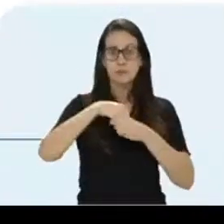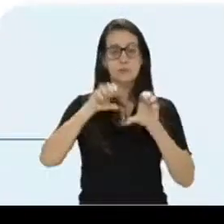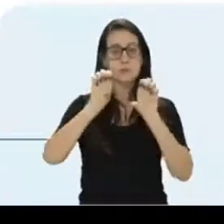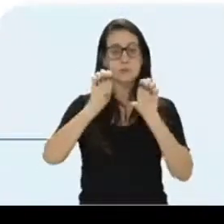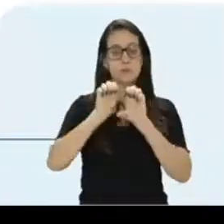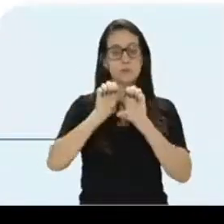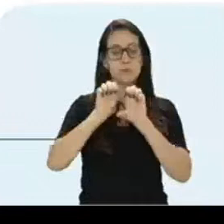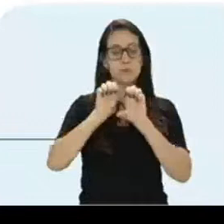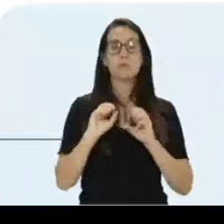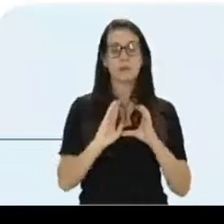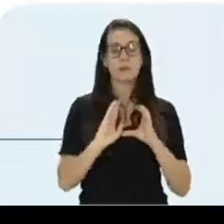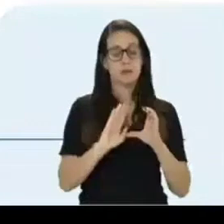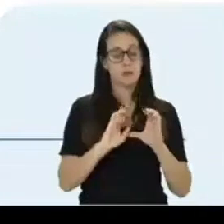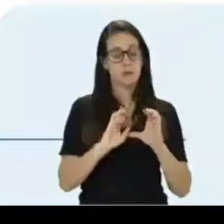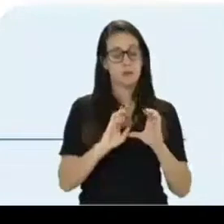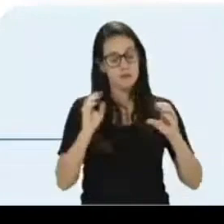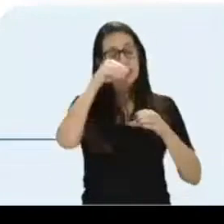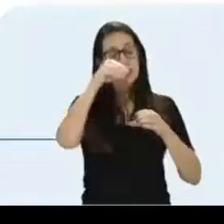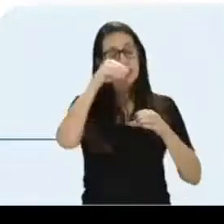a parede celular.